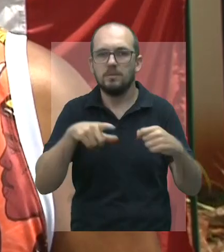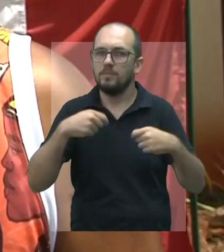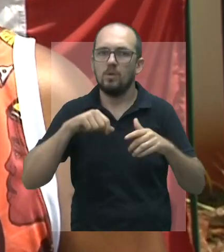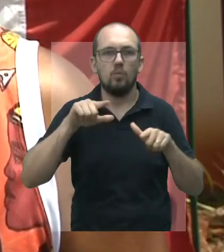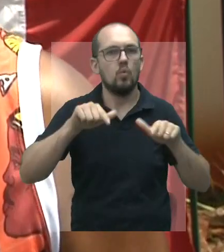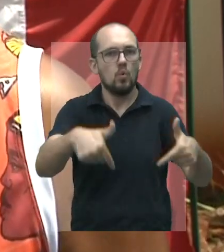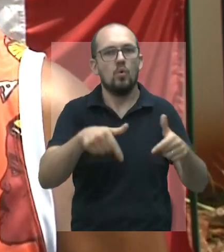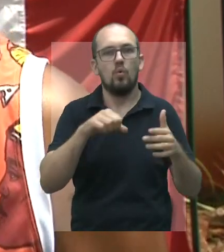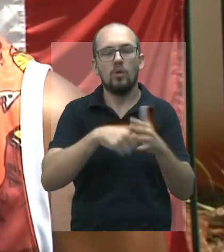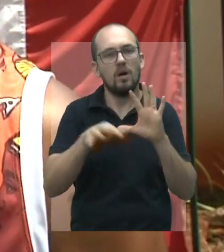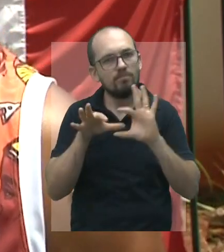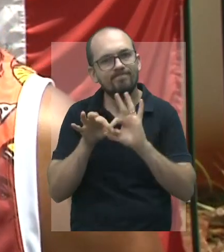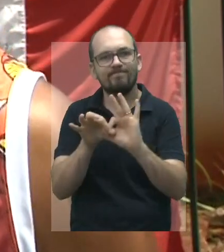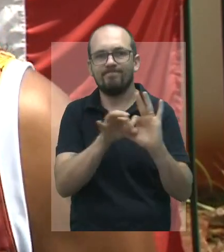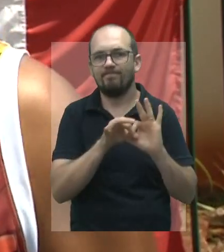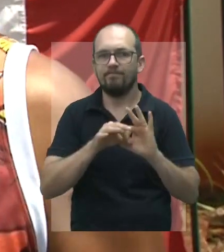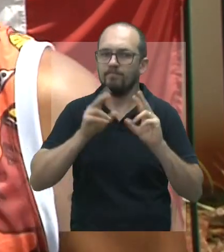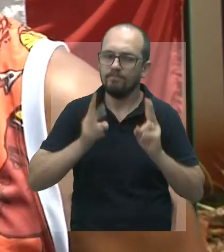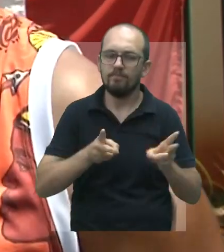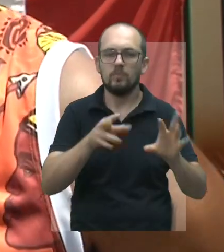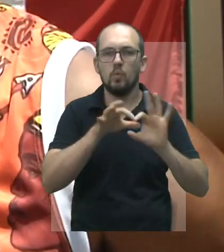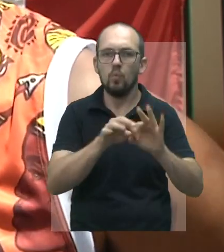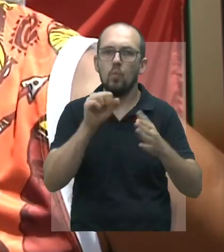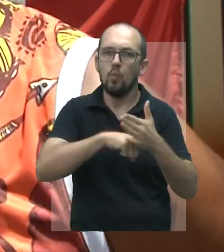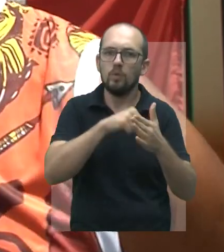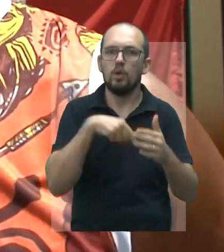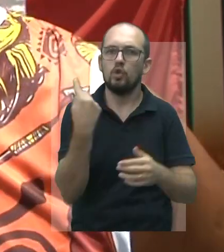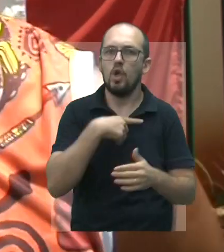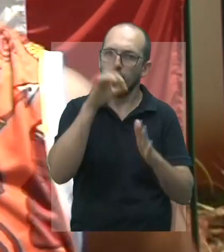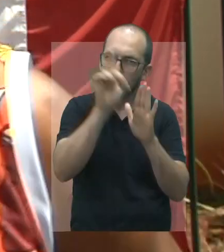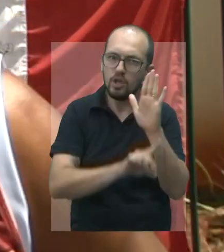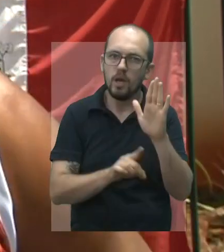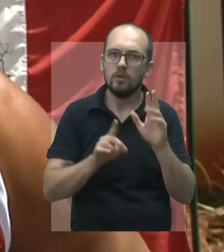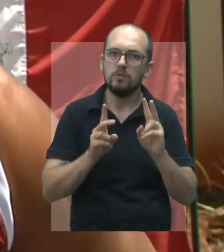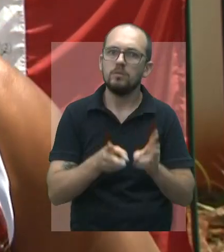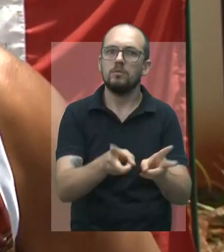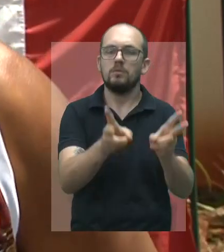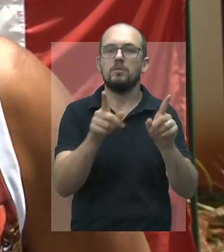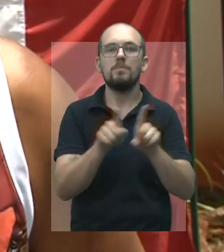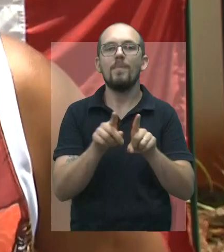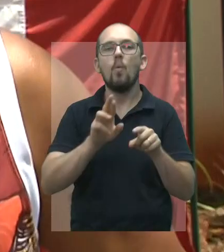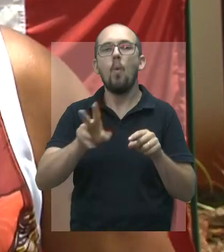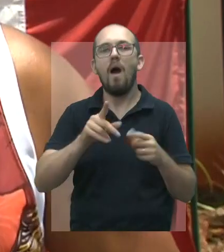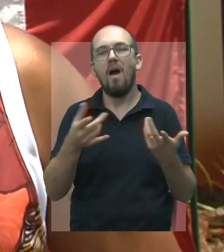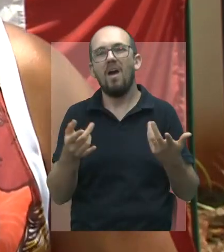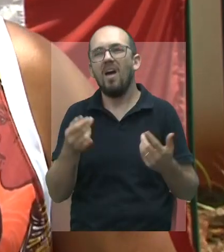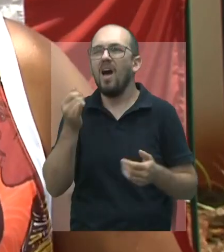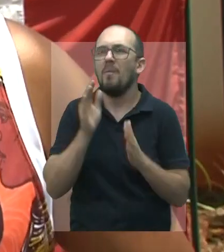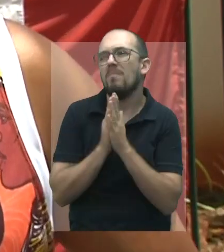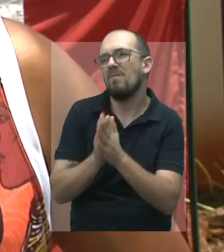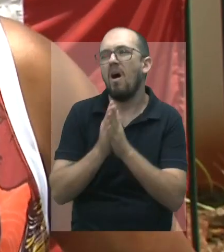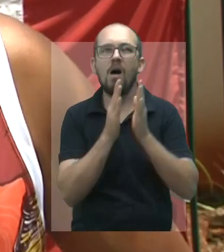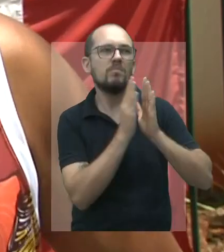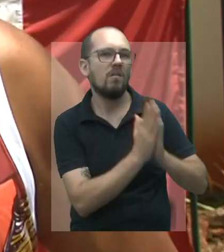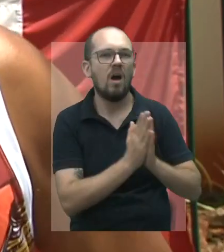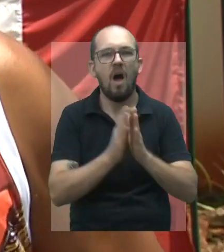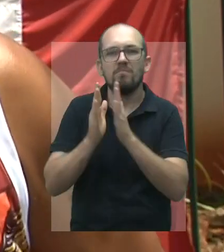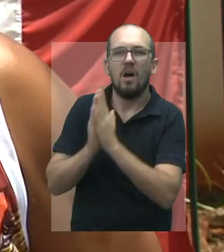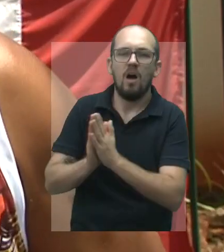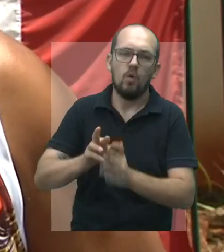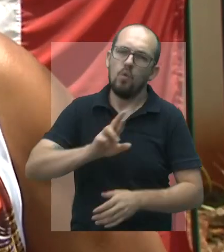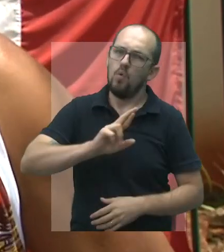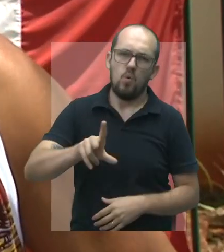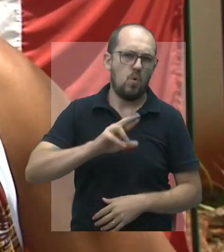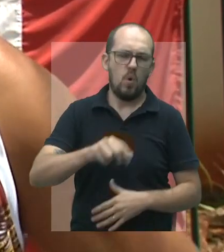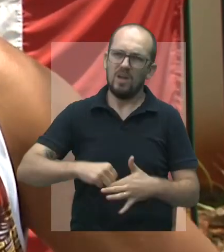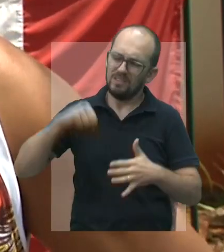lutar, tem que se unir mais e lutar cada vez mais pelos nossos direitos. Não vai ser de favor que nós vamos chegar em algum lugar, não,